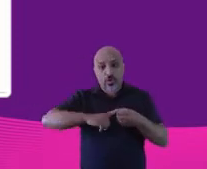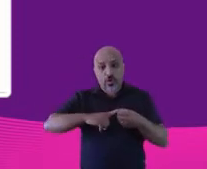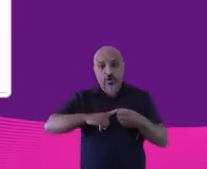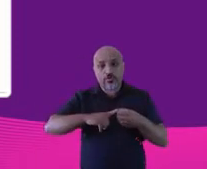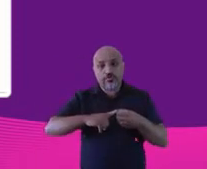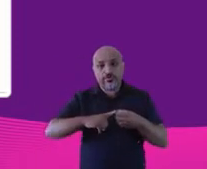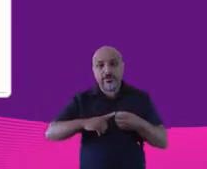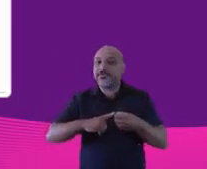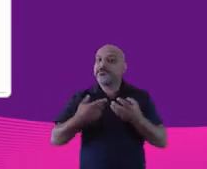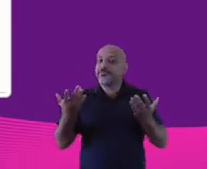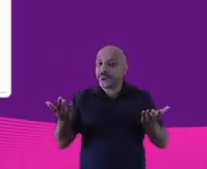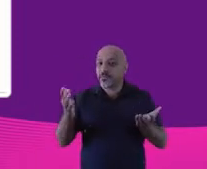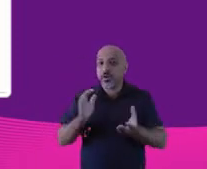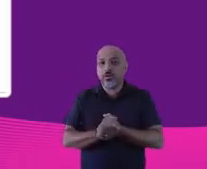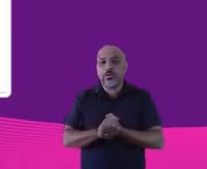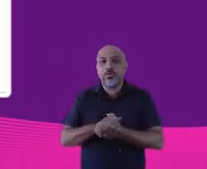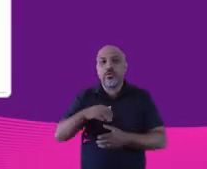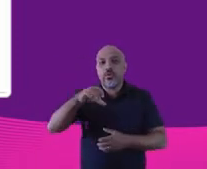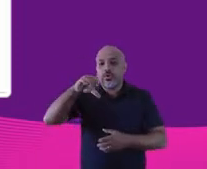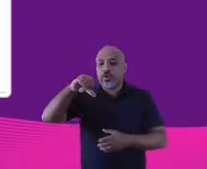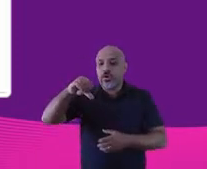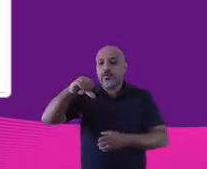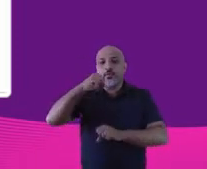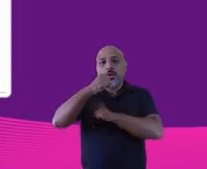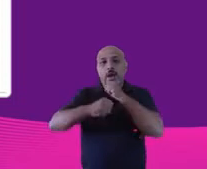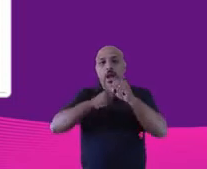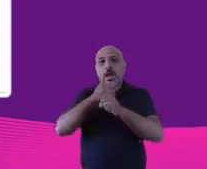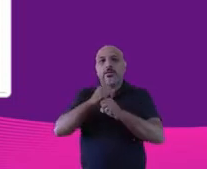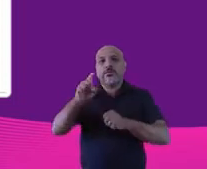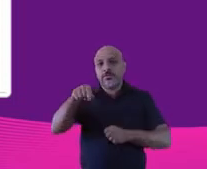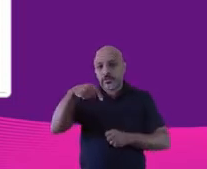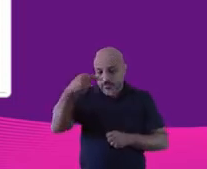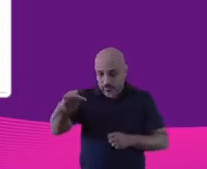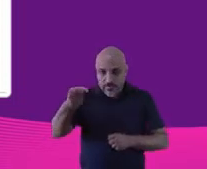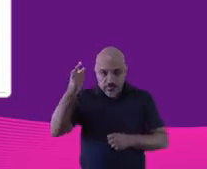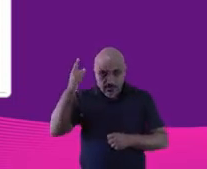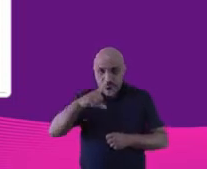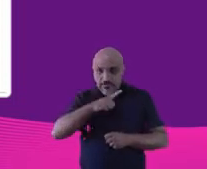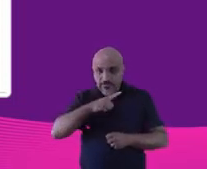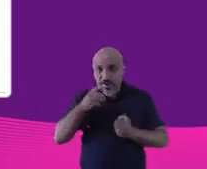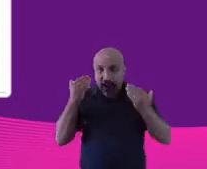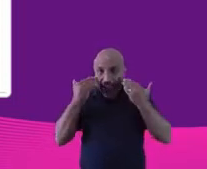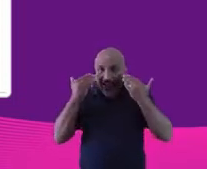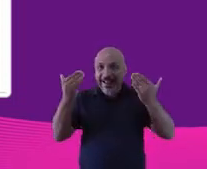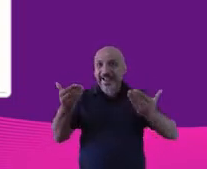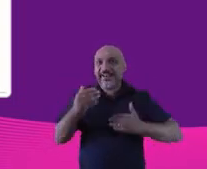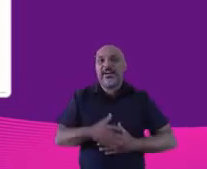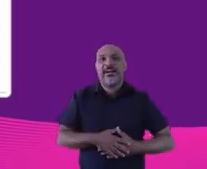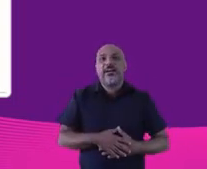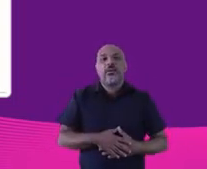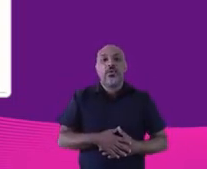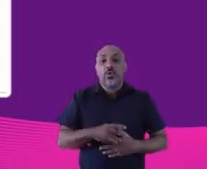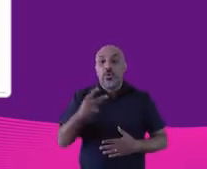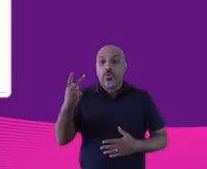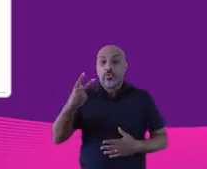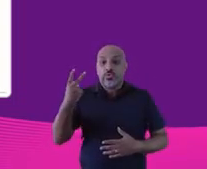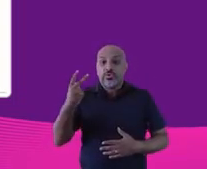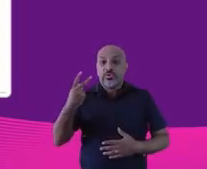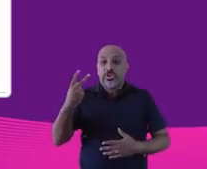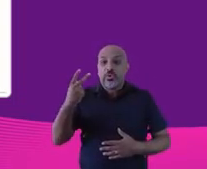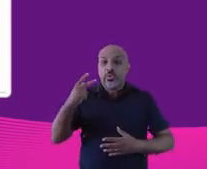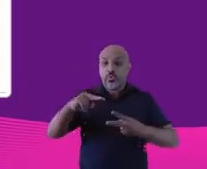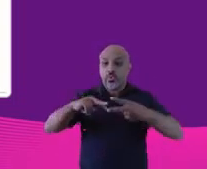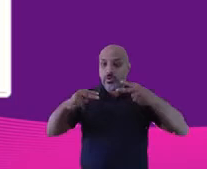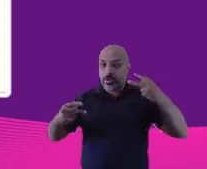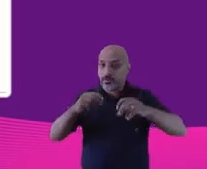com 9 anos depois, e a gente vai encarar um segundo transplante. Eu não sei se